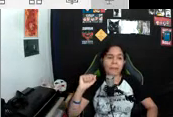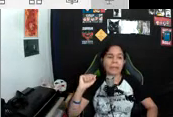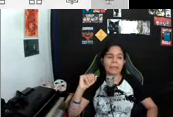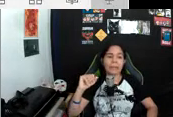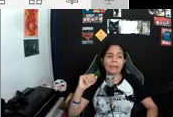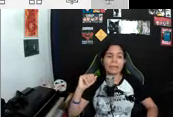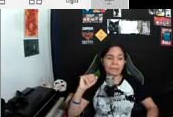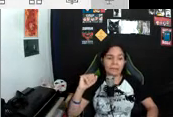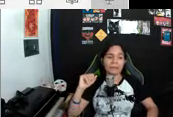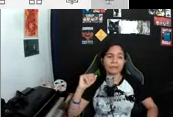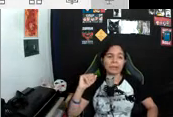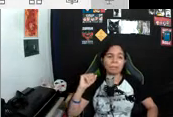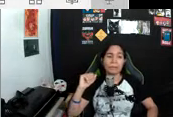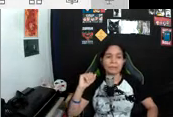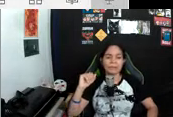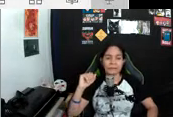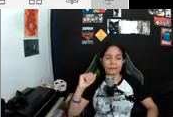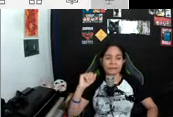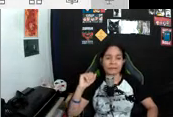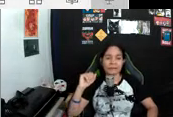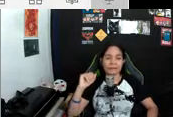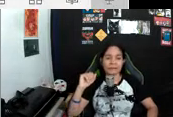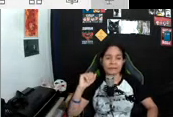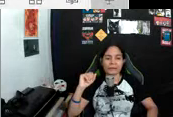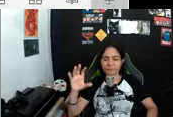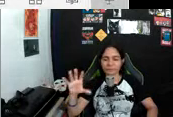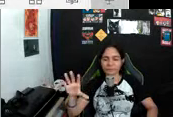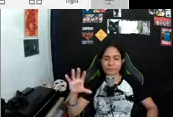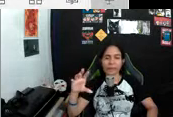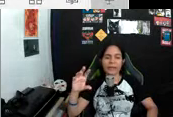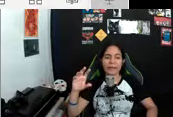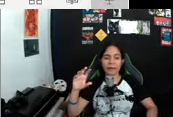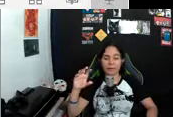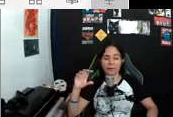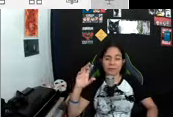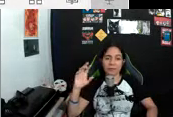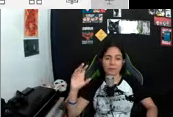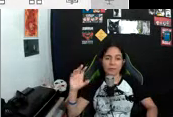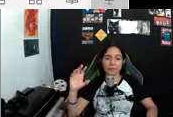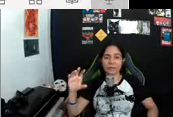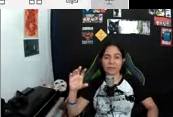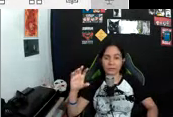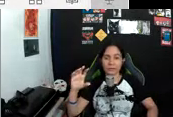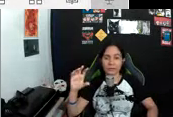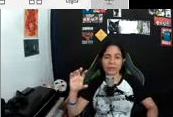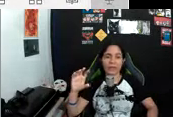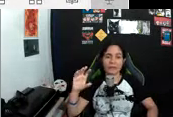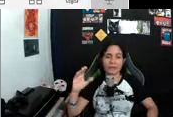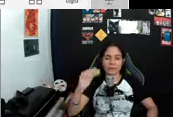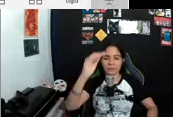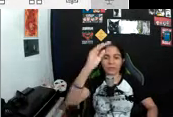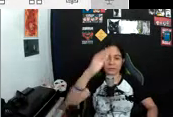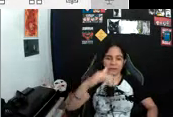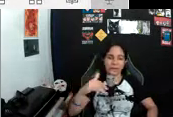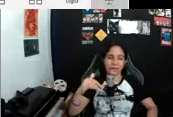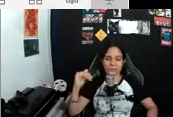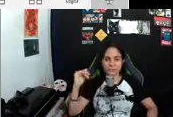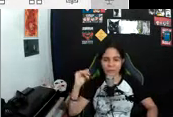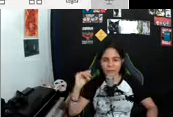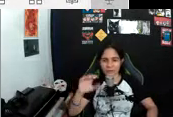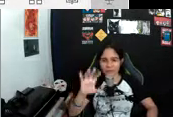científico. Da questão da publicidade, e aí é algo que a gente precisa ter muito cuidado. Lógico que a